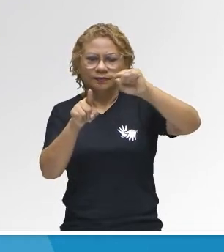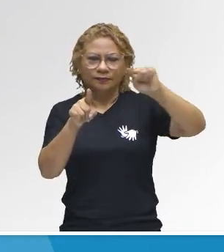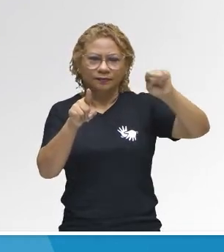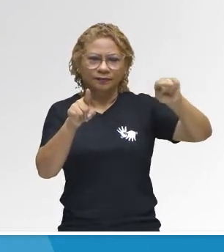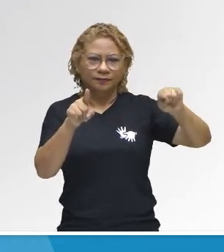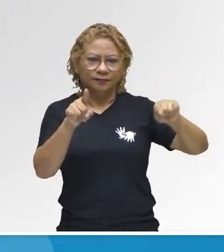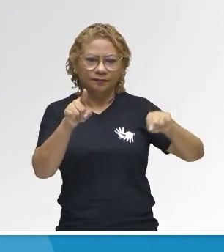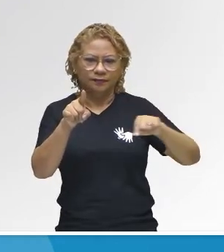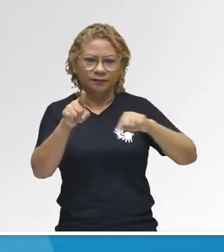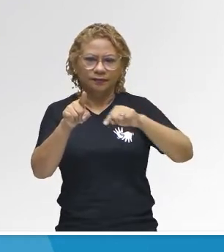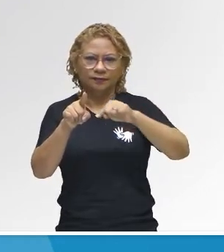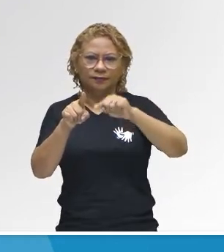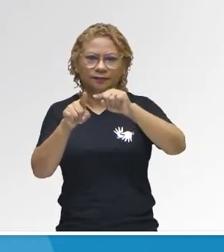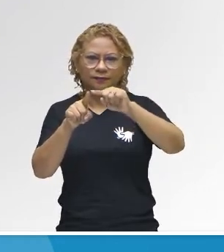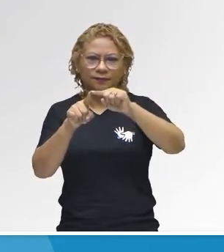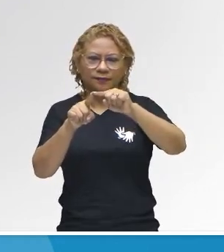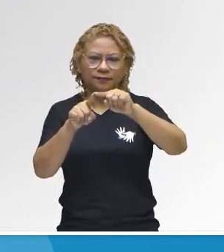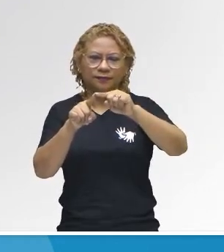medida aqui,